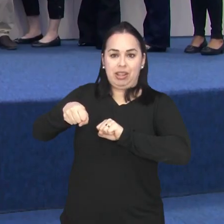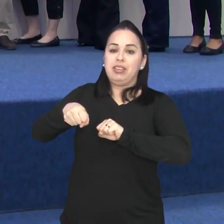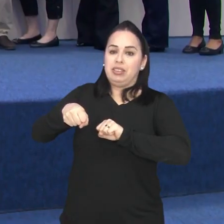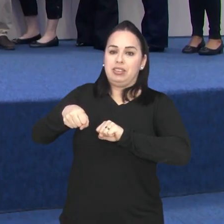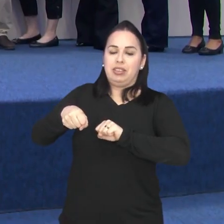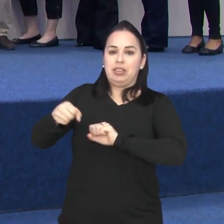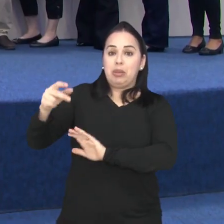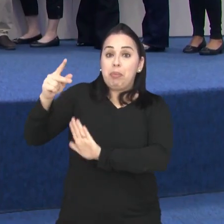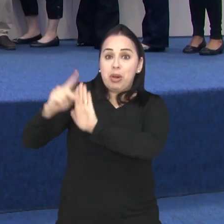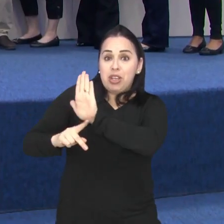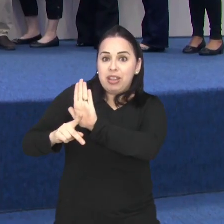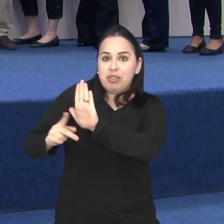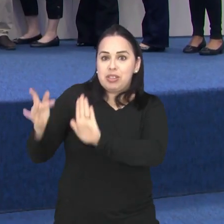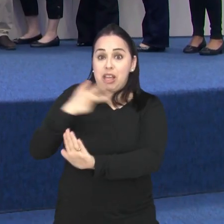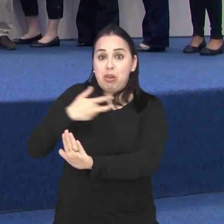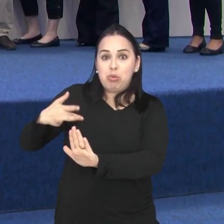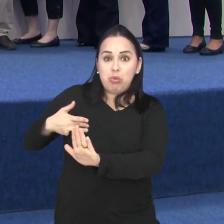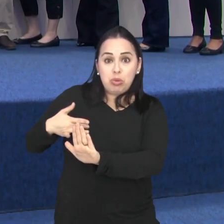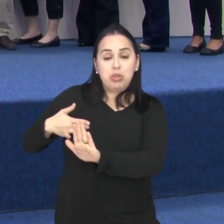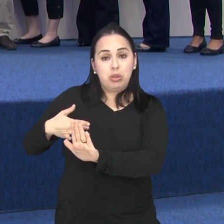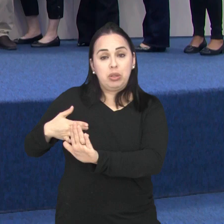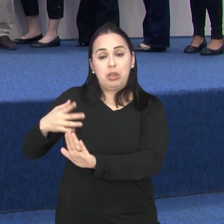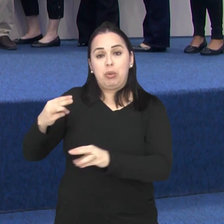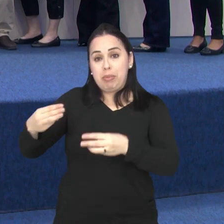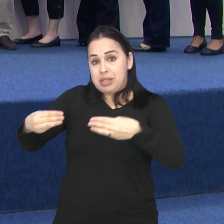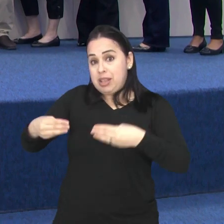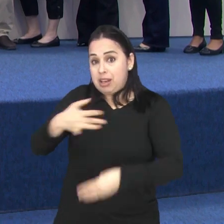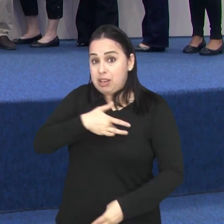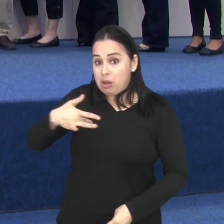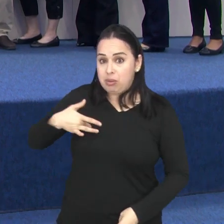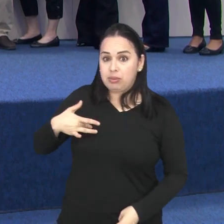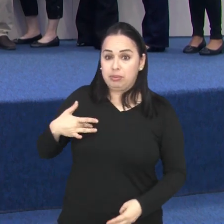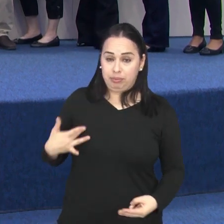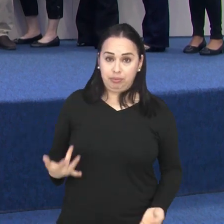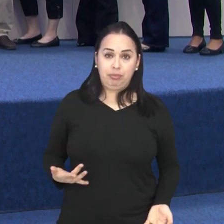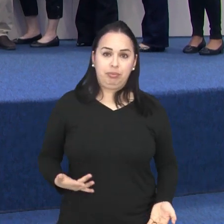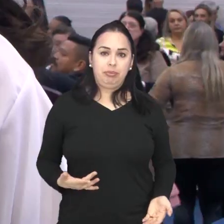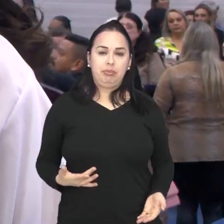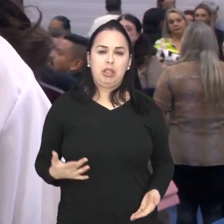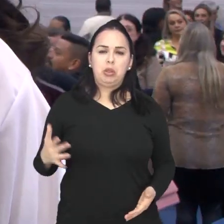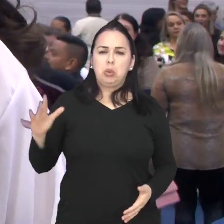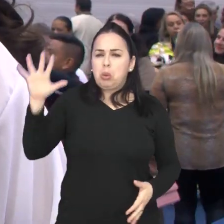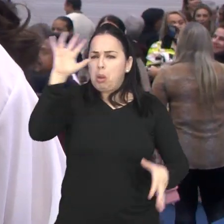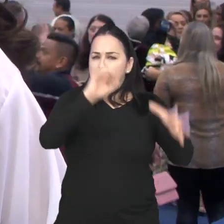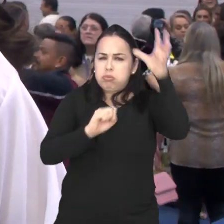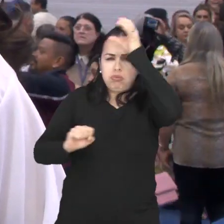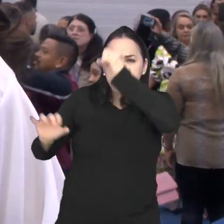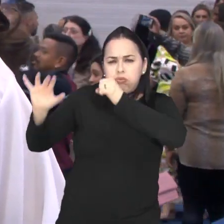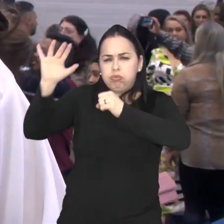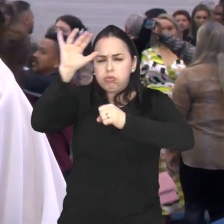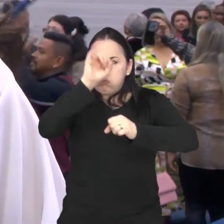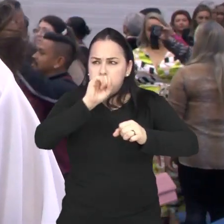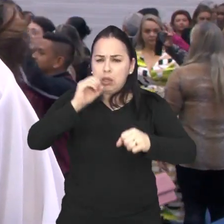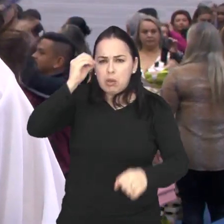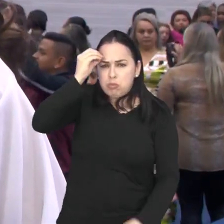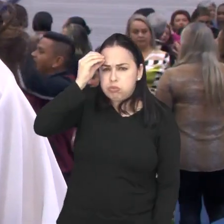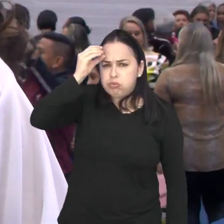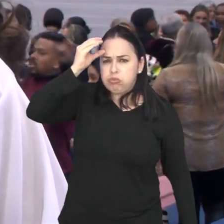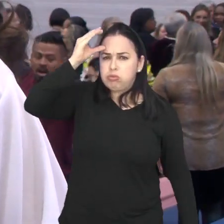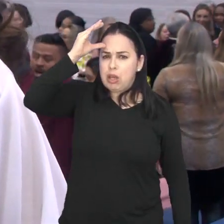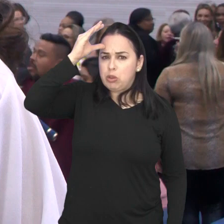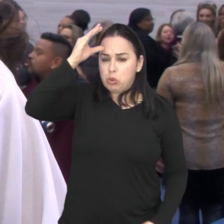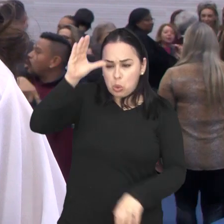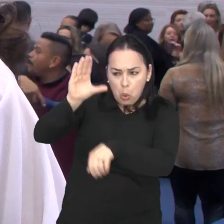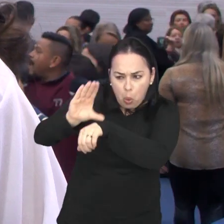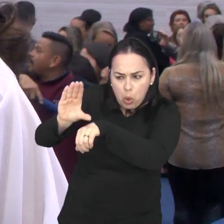cursos realizados por meio do programa Saúde com a Gente, do Ministério da Saúde. Toda a bagagem que eles tiveram nesse